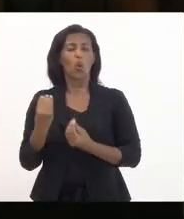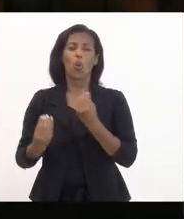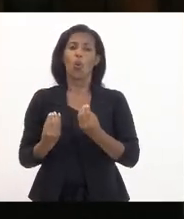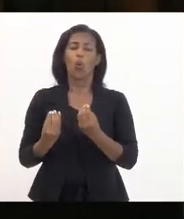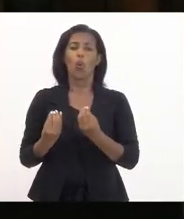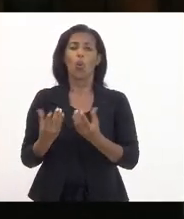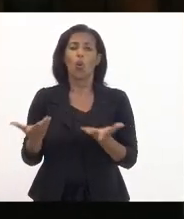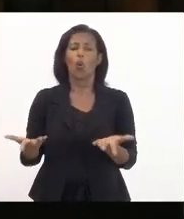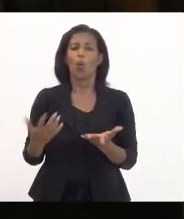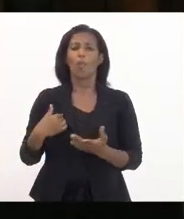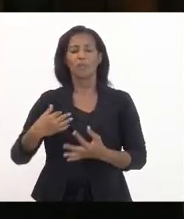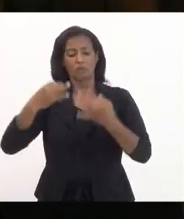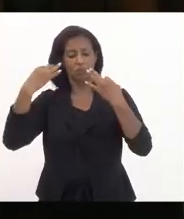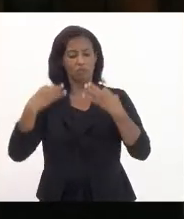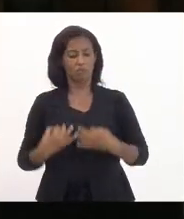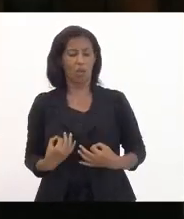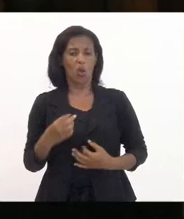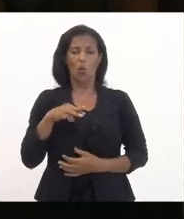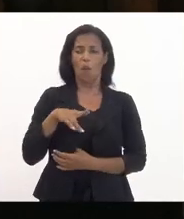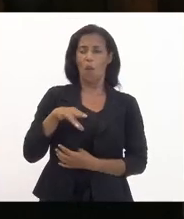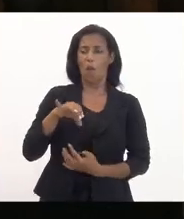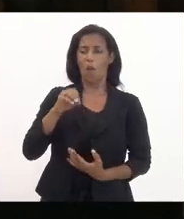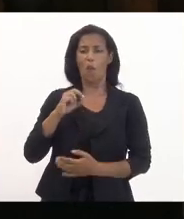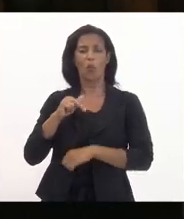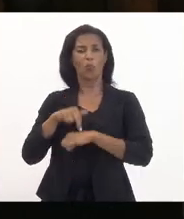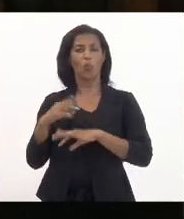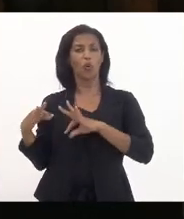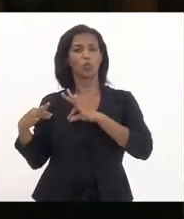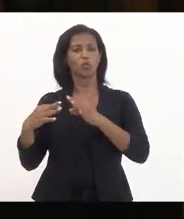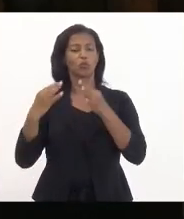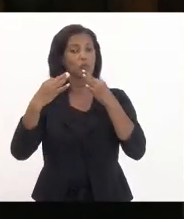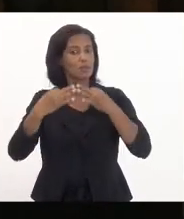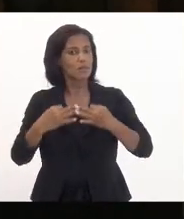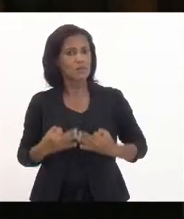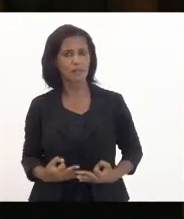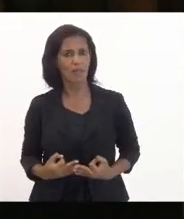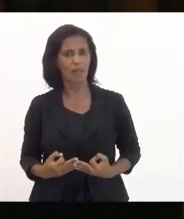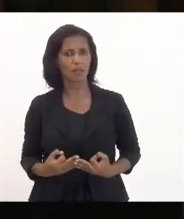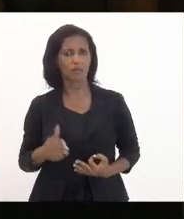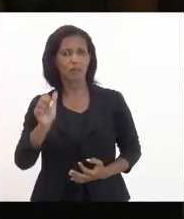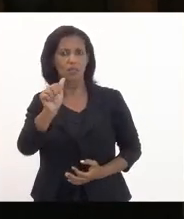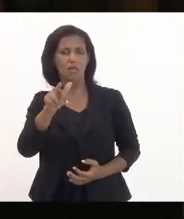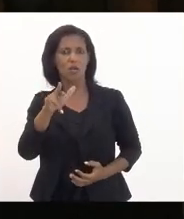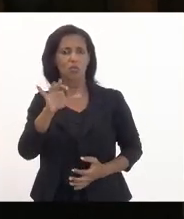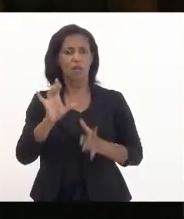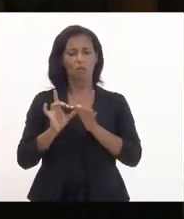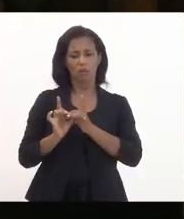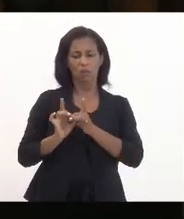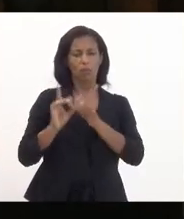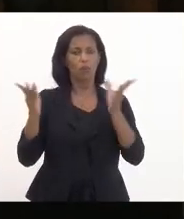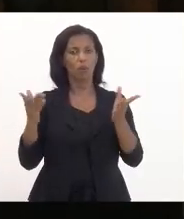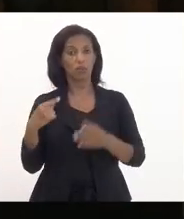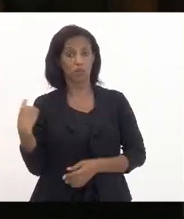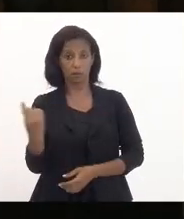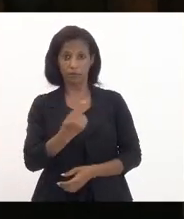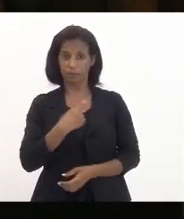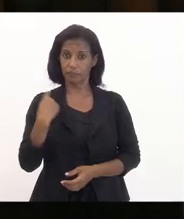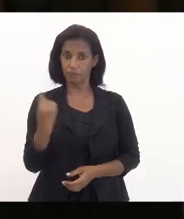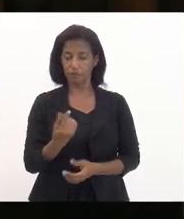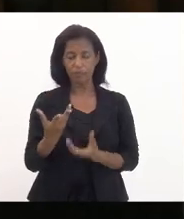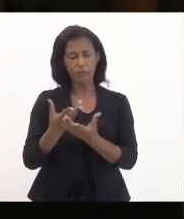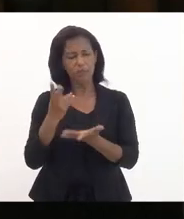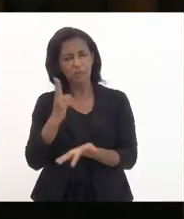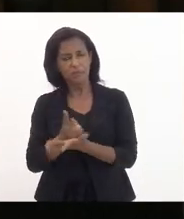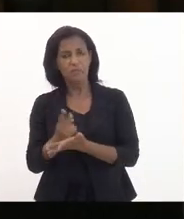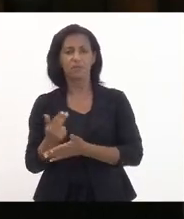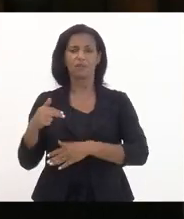detentores do monopólio da virtude, do monopólio de tudo que é correto, são os arautos da democracia, e nós, que muitas